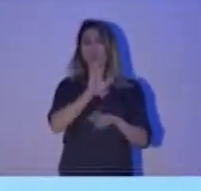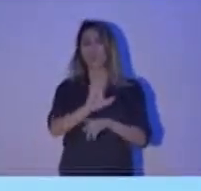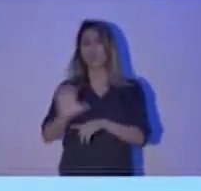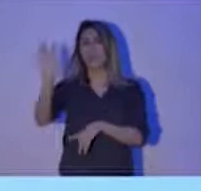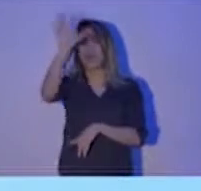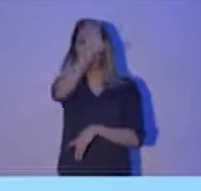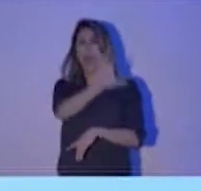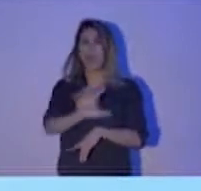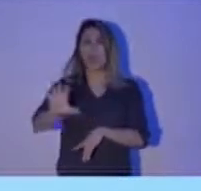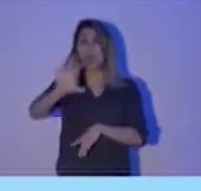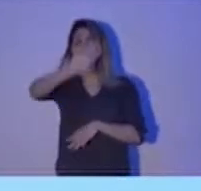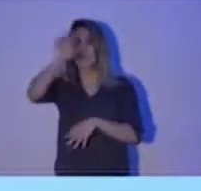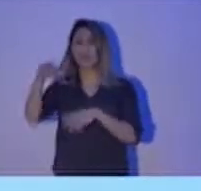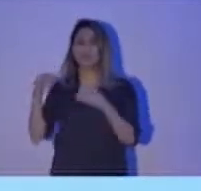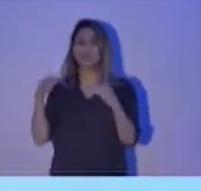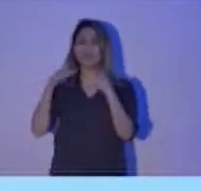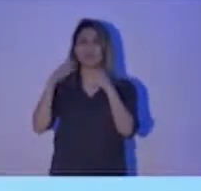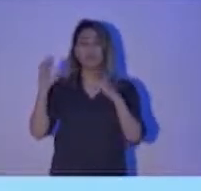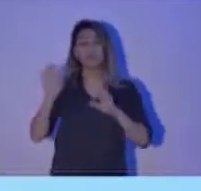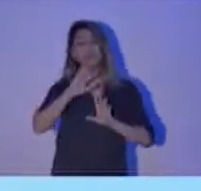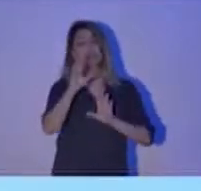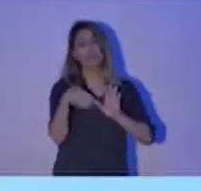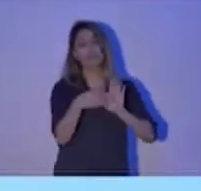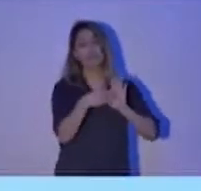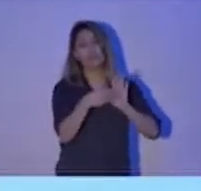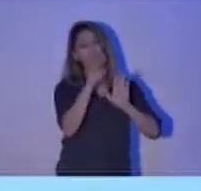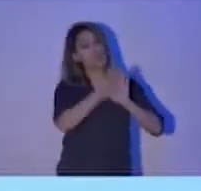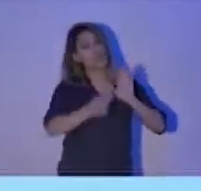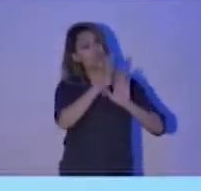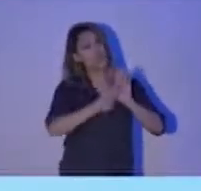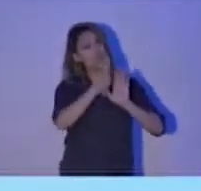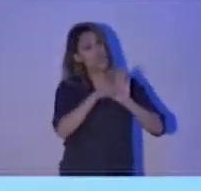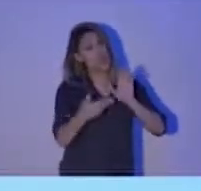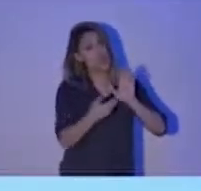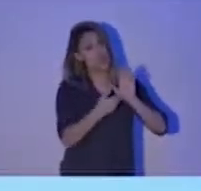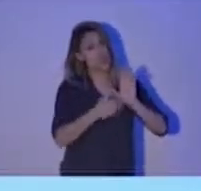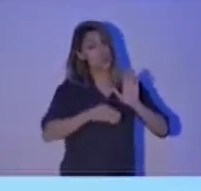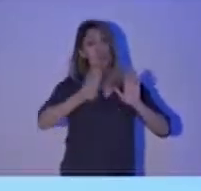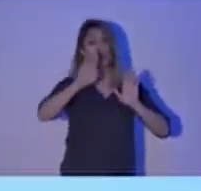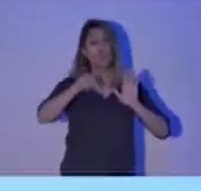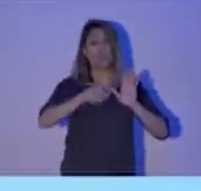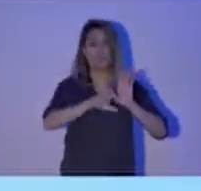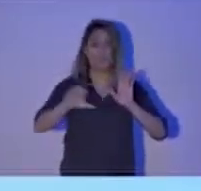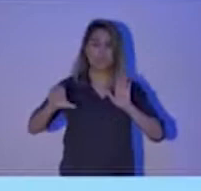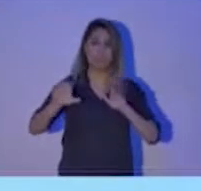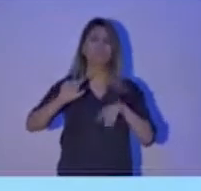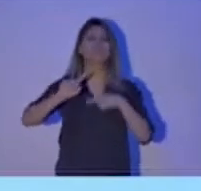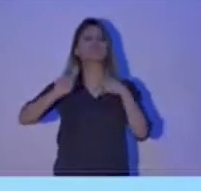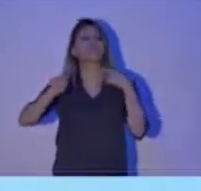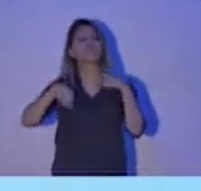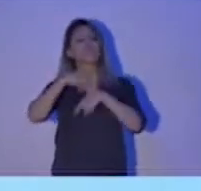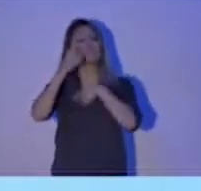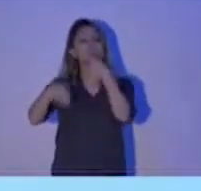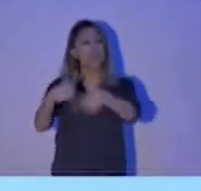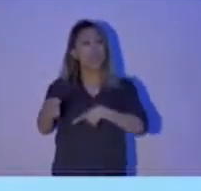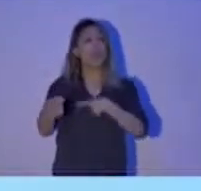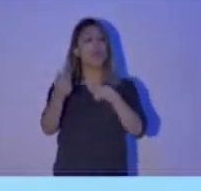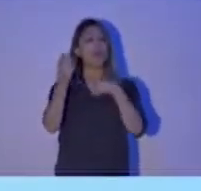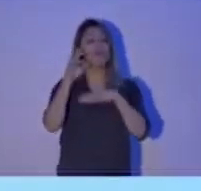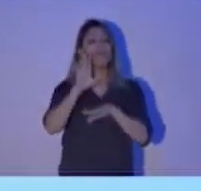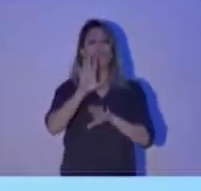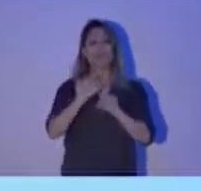especial à primeira infância e garantir uma educação infantil de qualidade. Qualificar a formação inicial e continuada